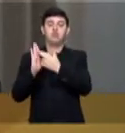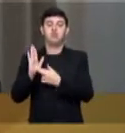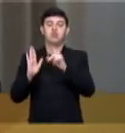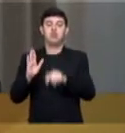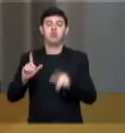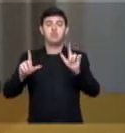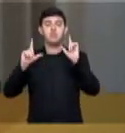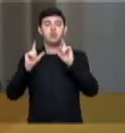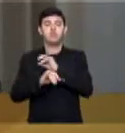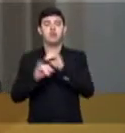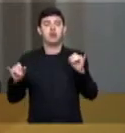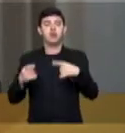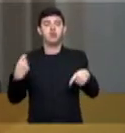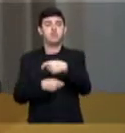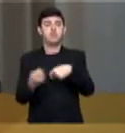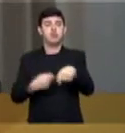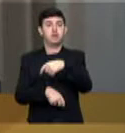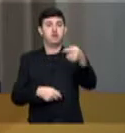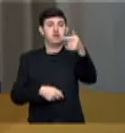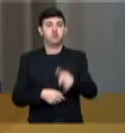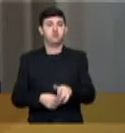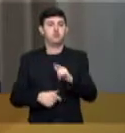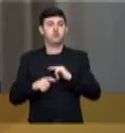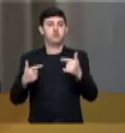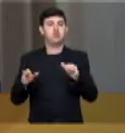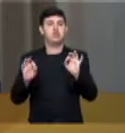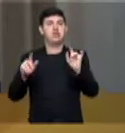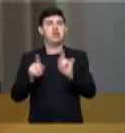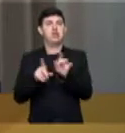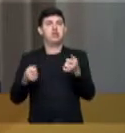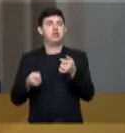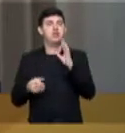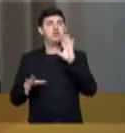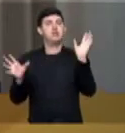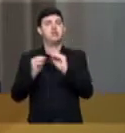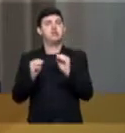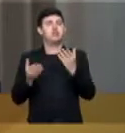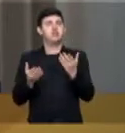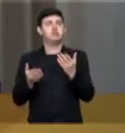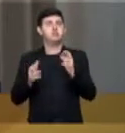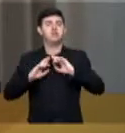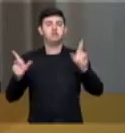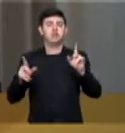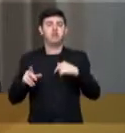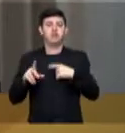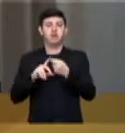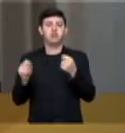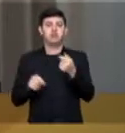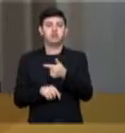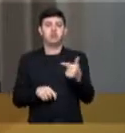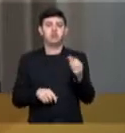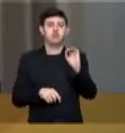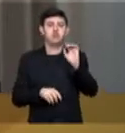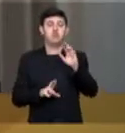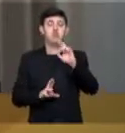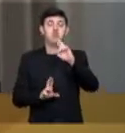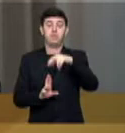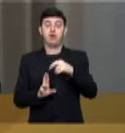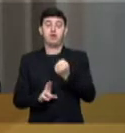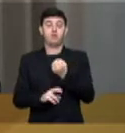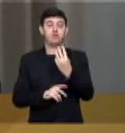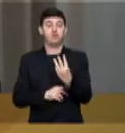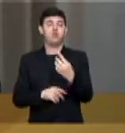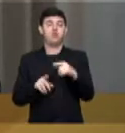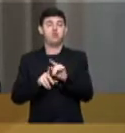comercial. E aqui, de novo, não comporta interpretações diferentes ao artigo 220, parágrafo 3º, tampouco ao